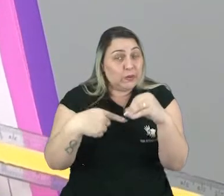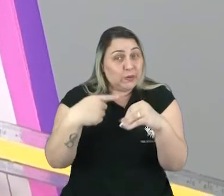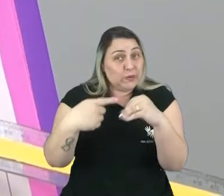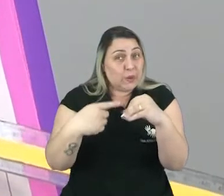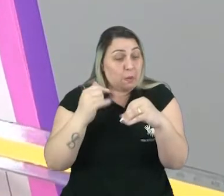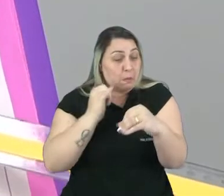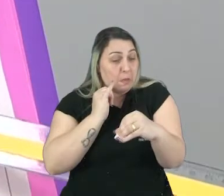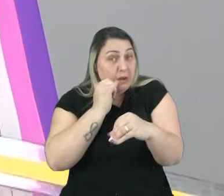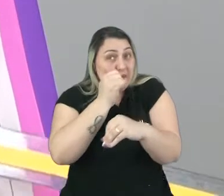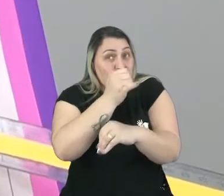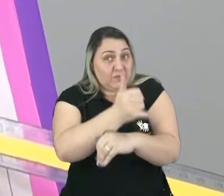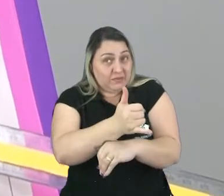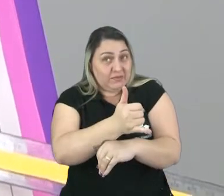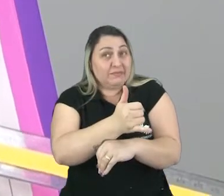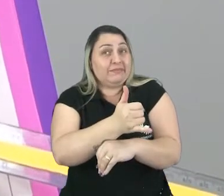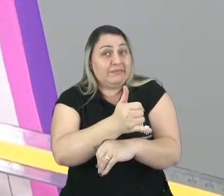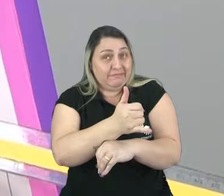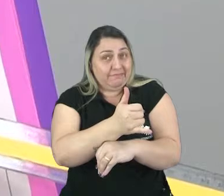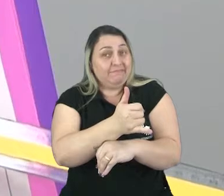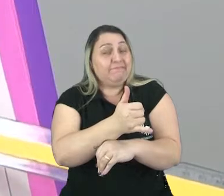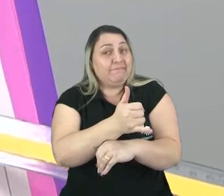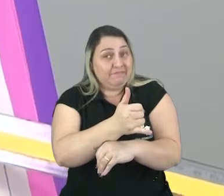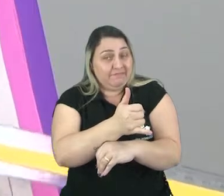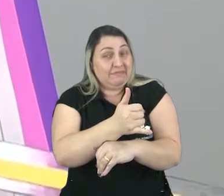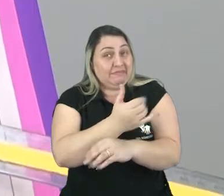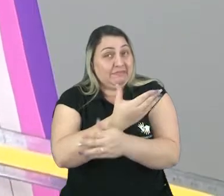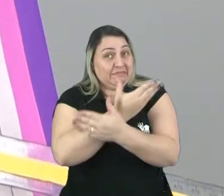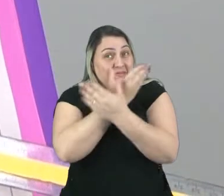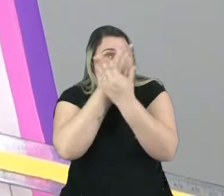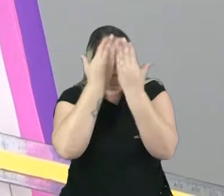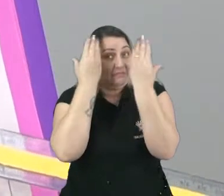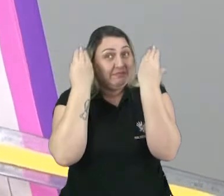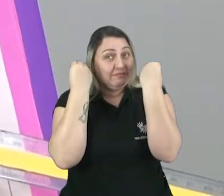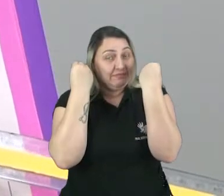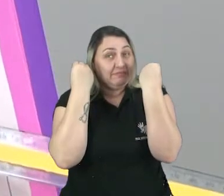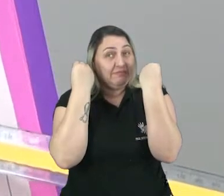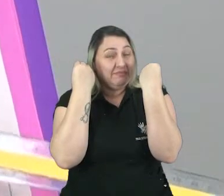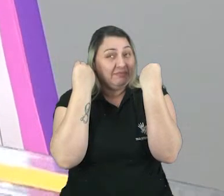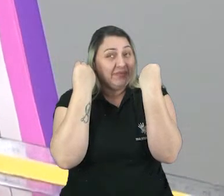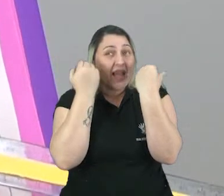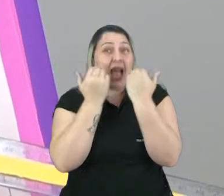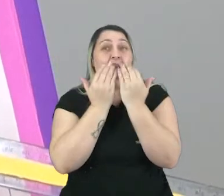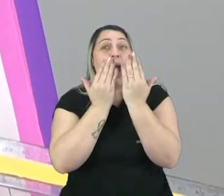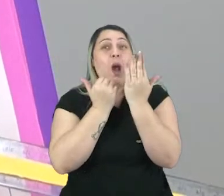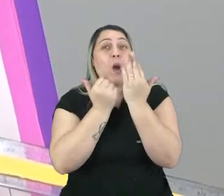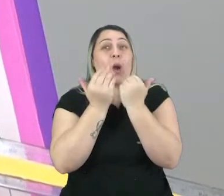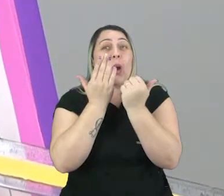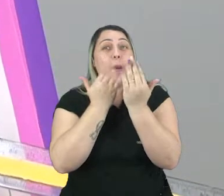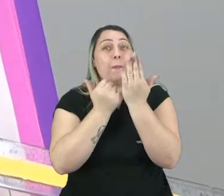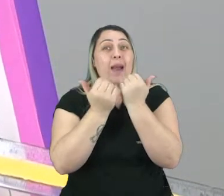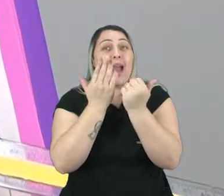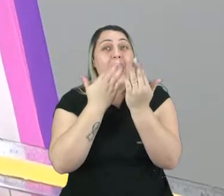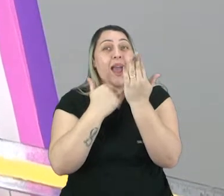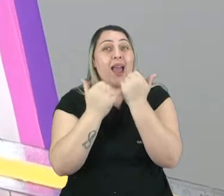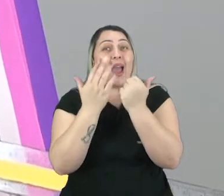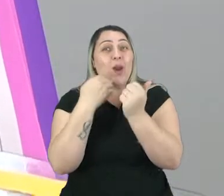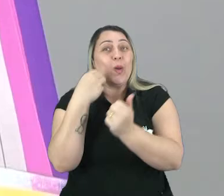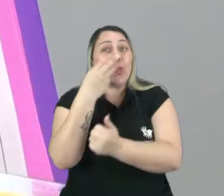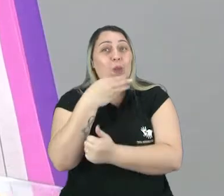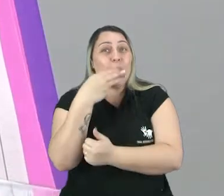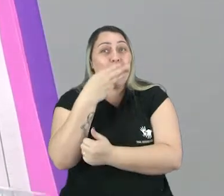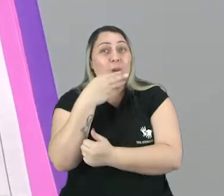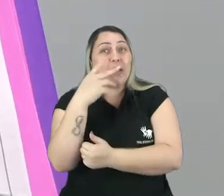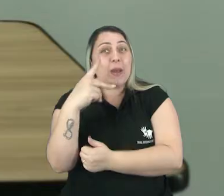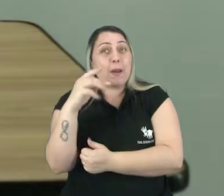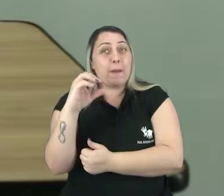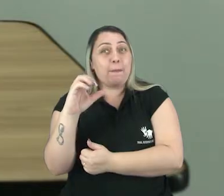para contar para você que esqueci que estava comendo paçoca. Muito bem, então